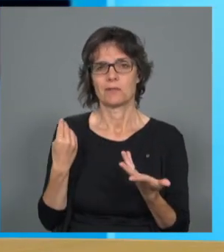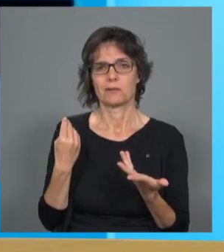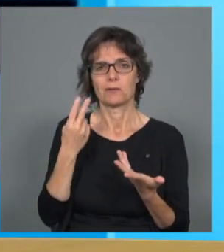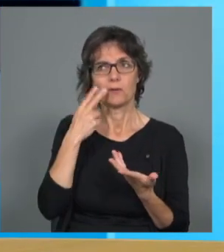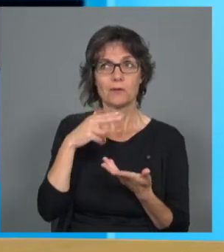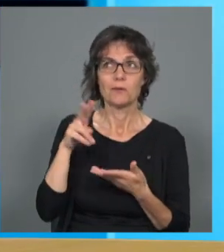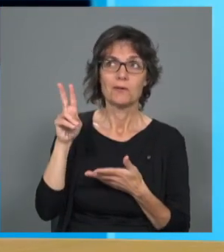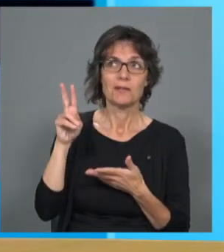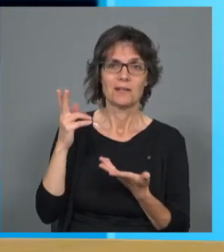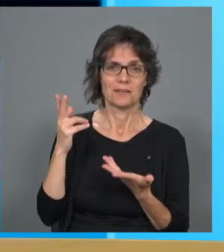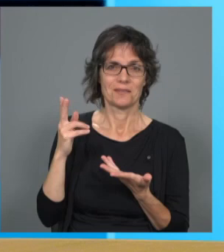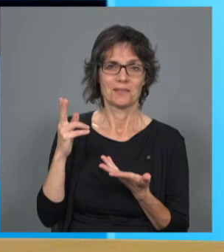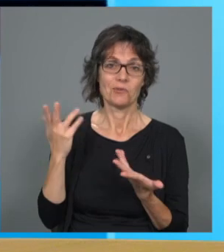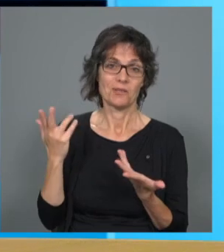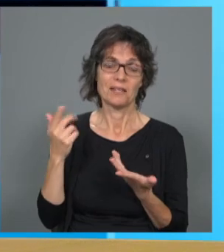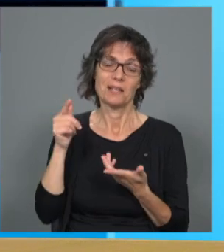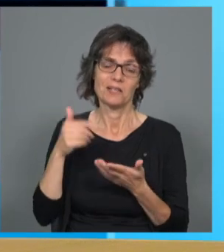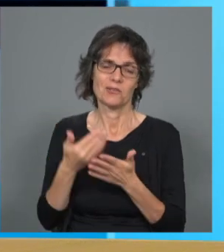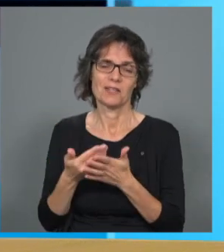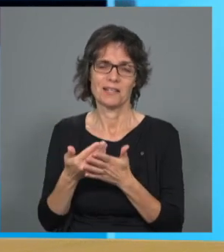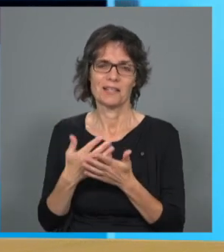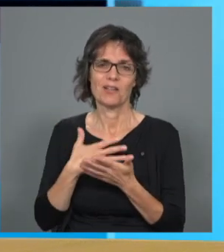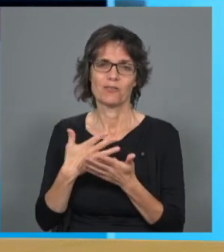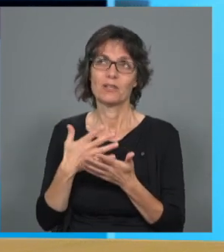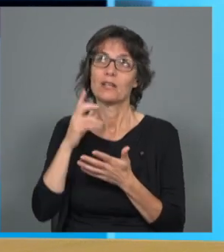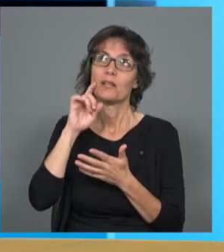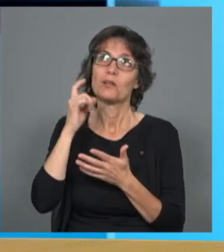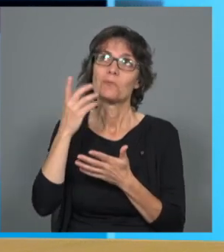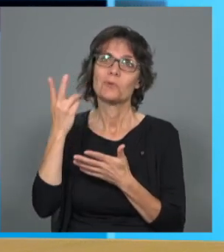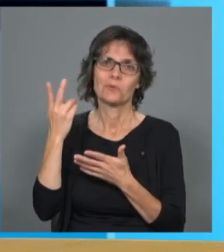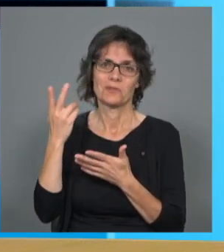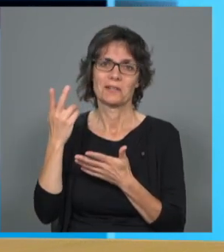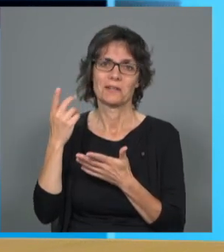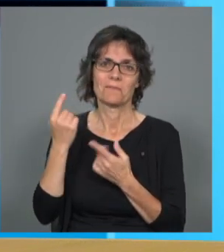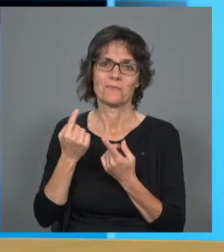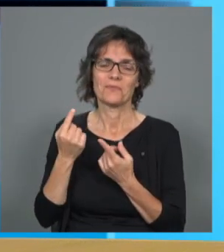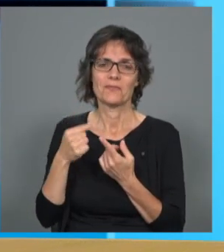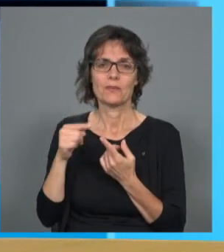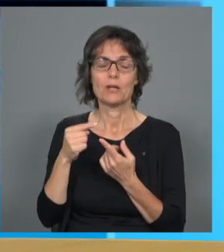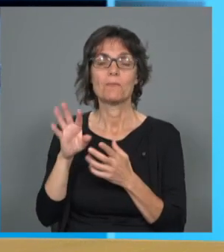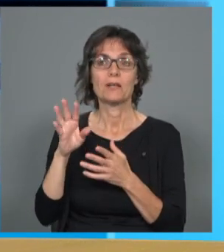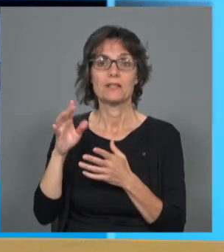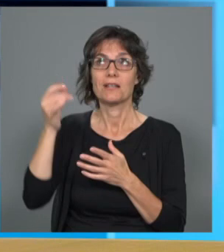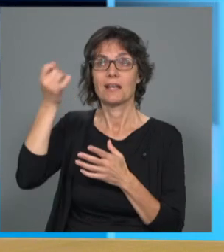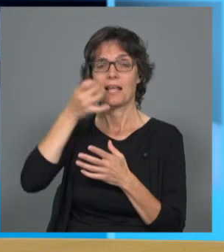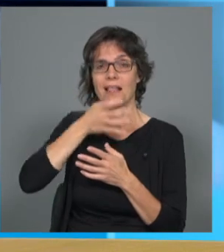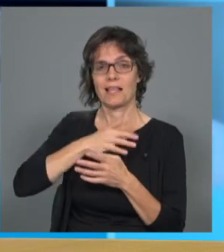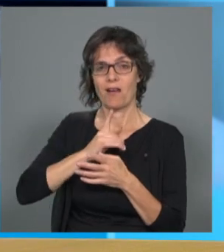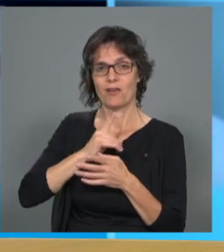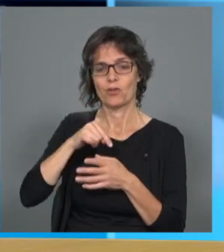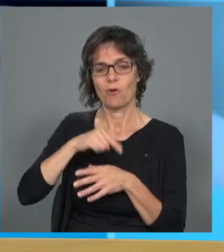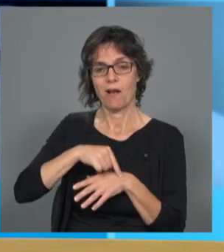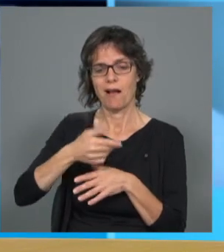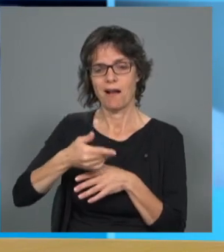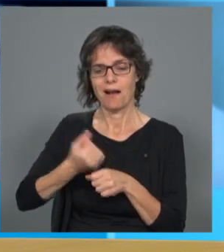esse mais que leva o olhar para o alto e depois a seguir dizem-nos, ok, mas tu tens agora é que trabalhar aqui. E voltamos só à questão da alegria,